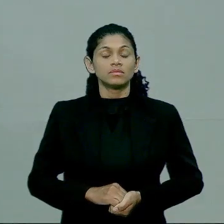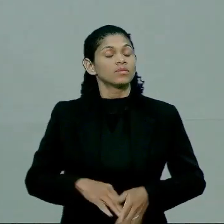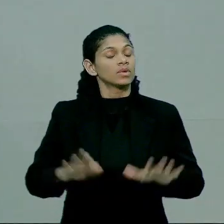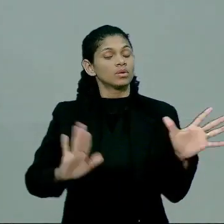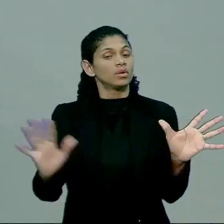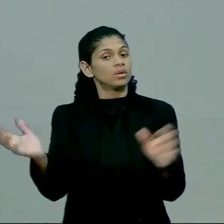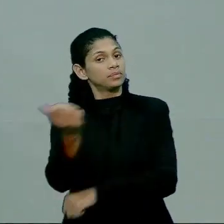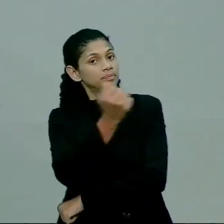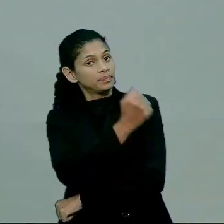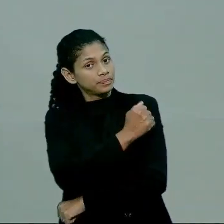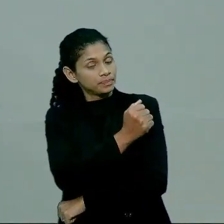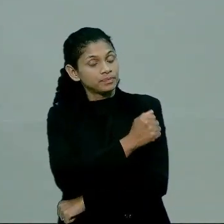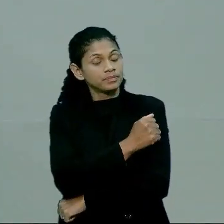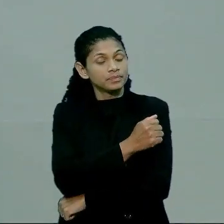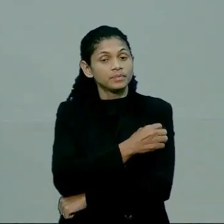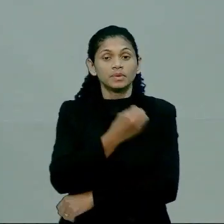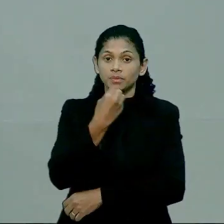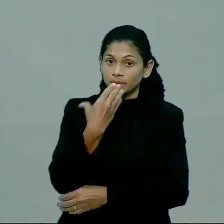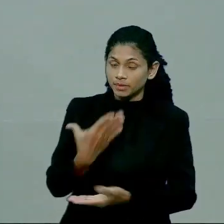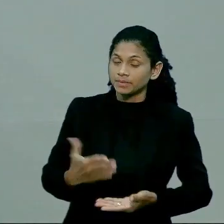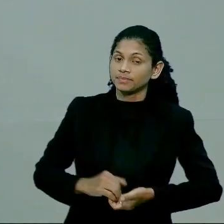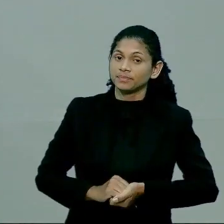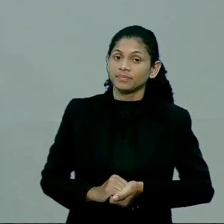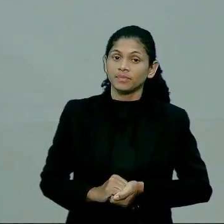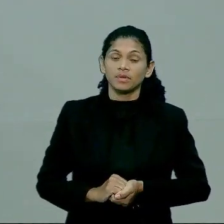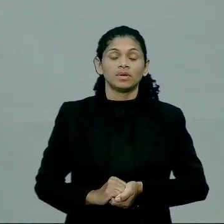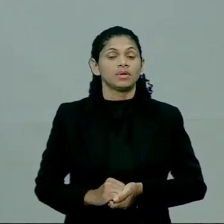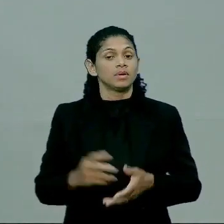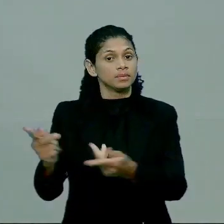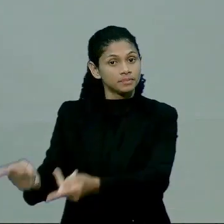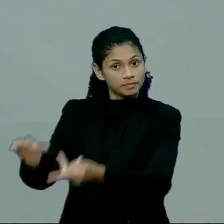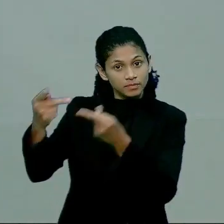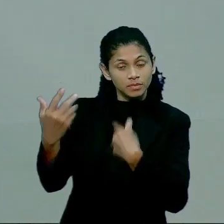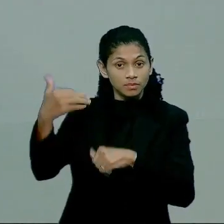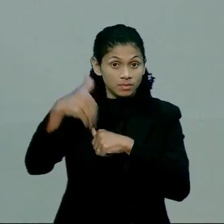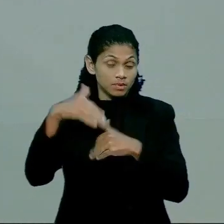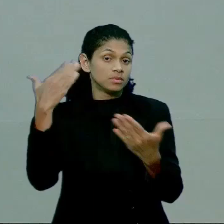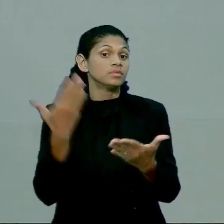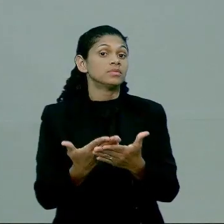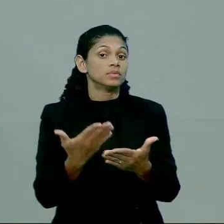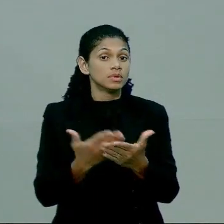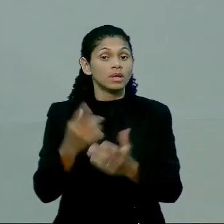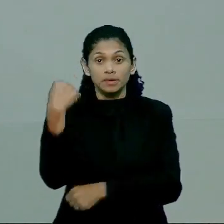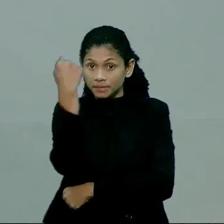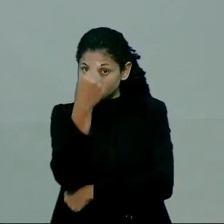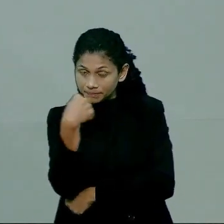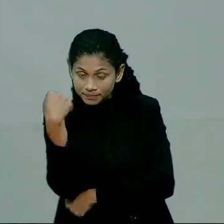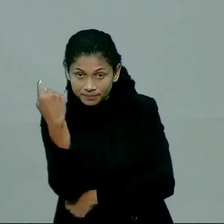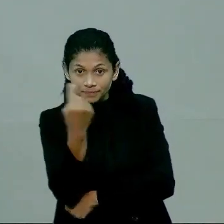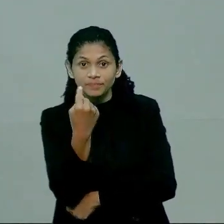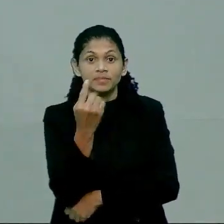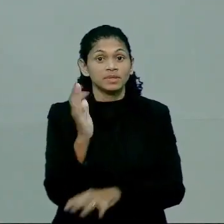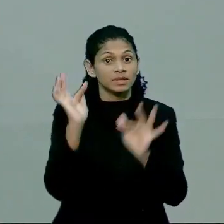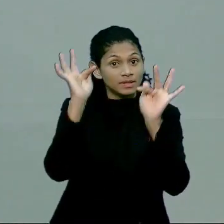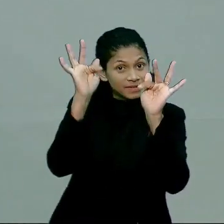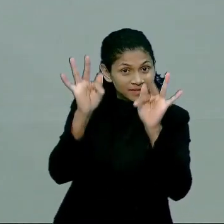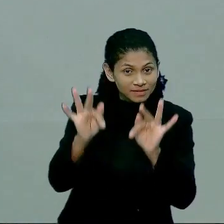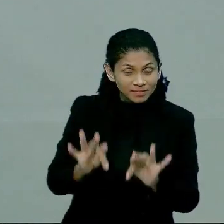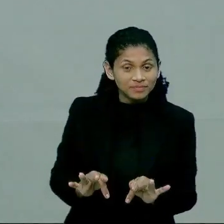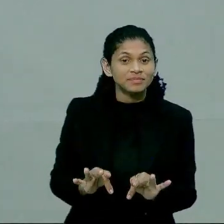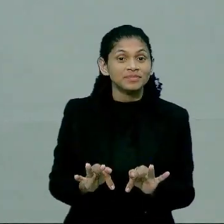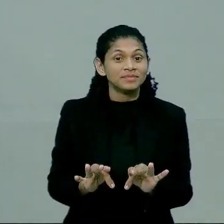oláticos e dicas que tal na classe de espanhol classe final